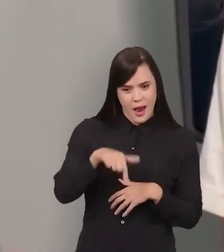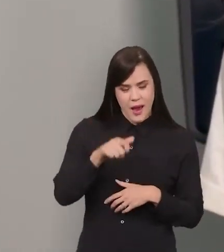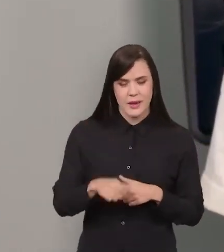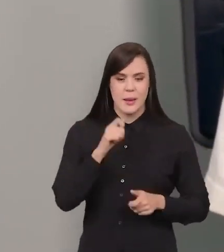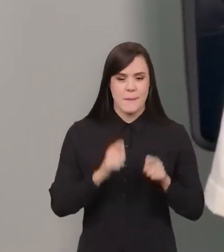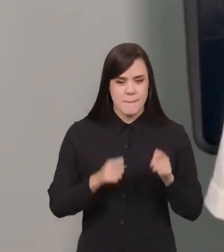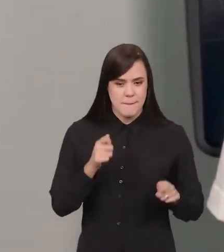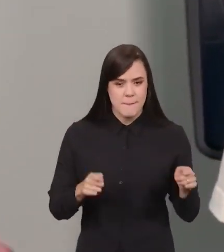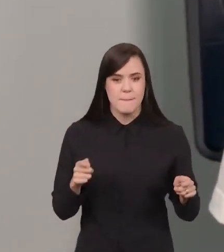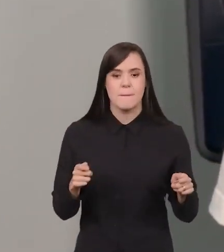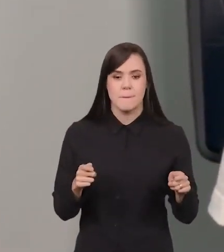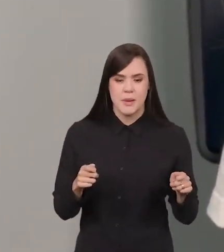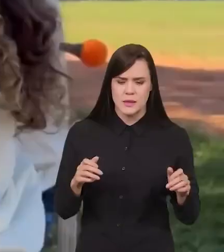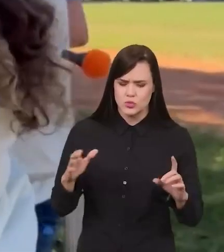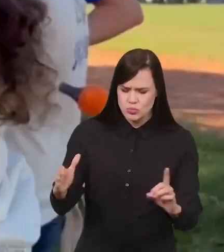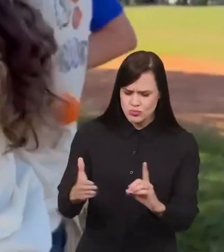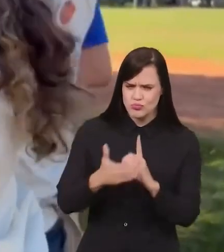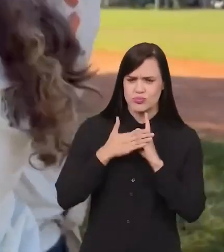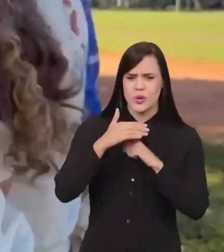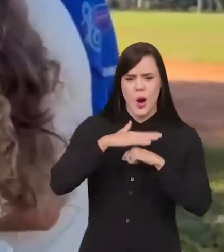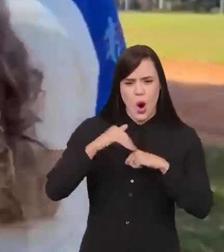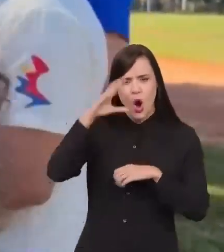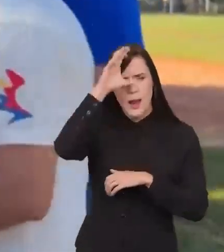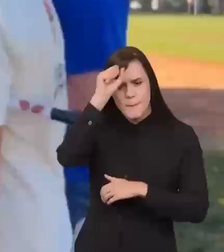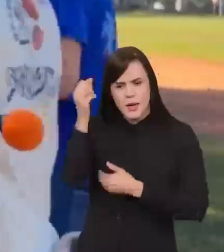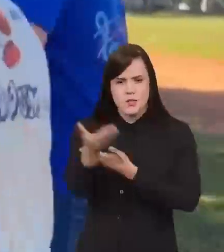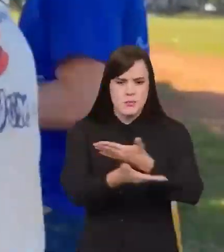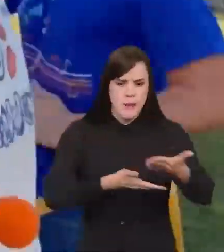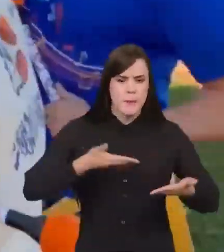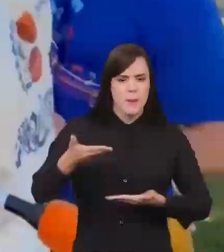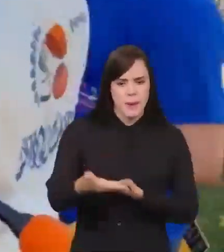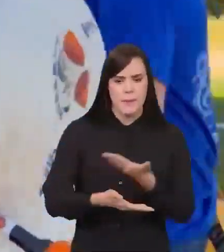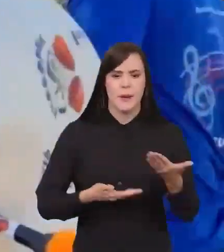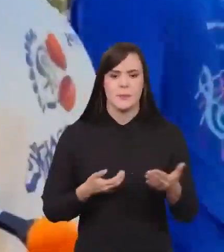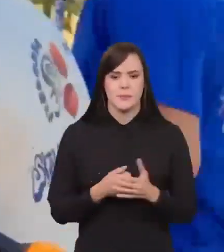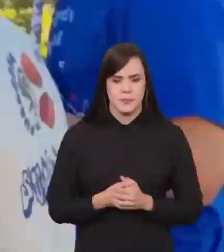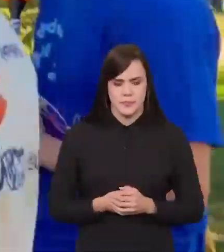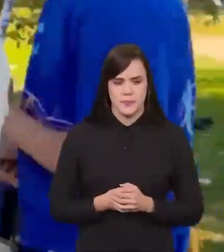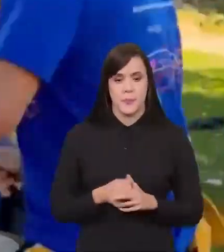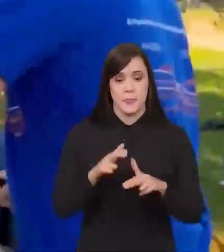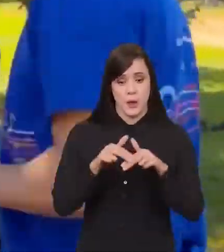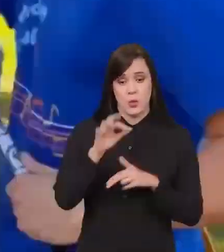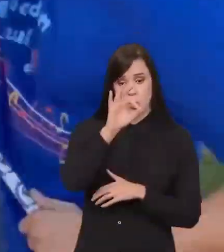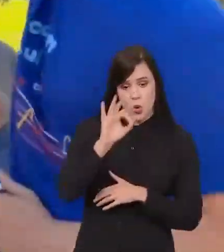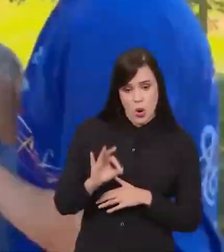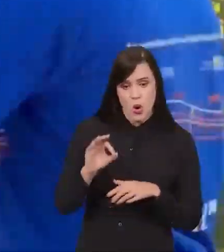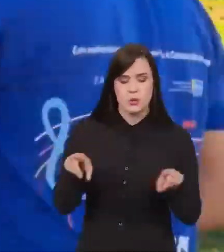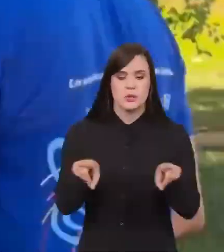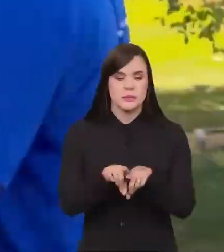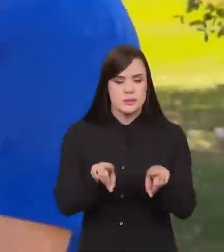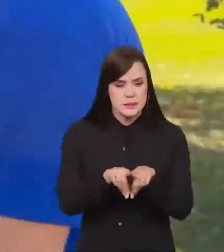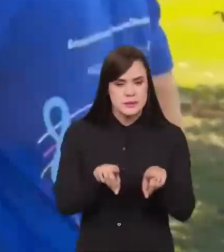Todo mundo se acolhe, todo mundo aprende. A questão de cota, a questão